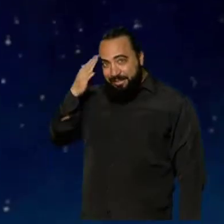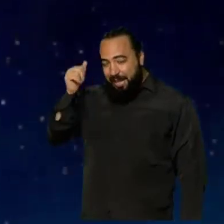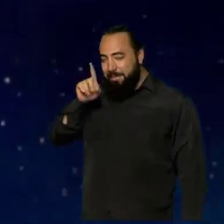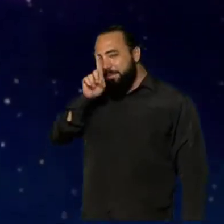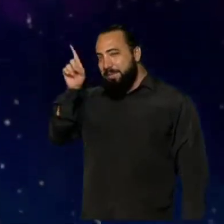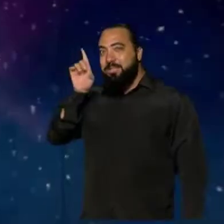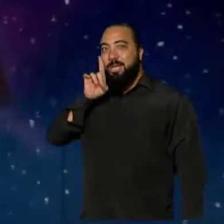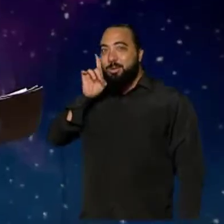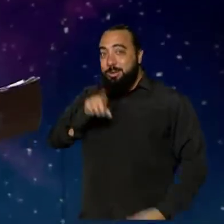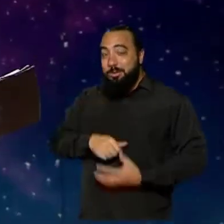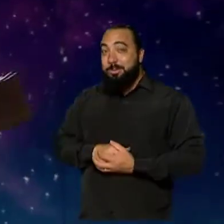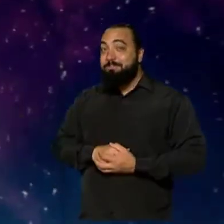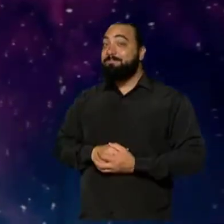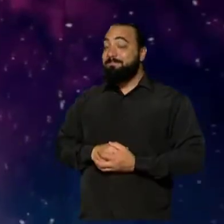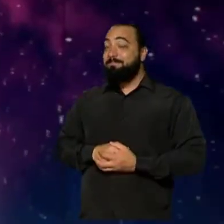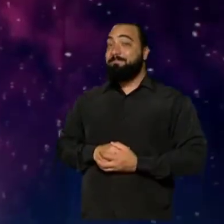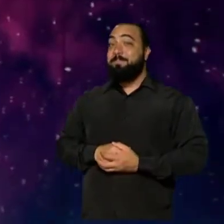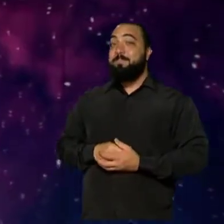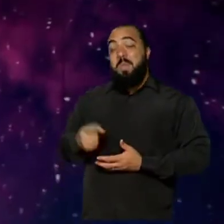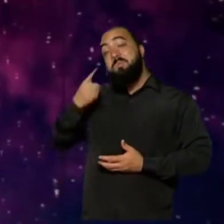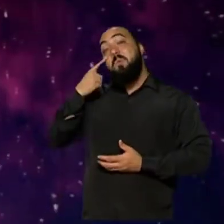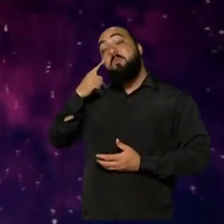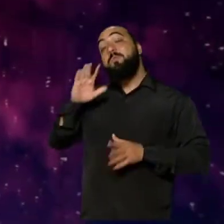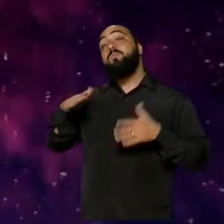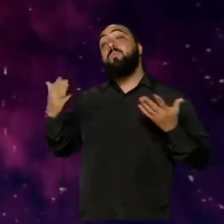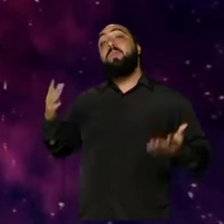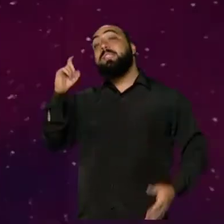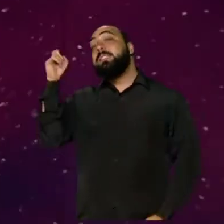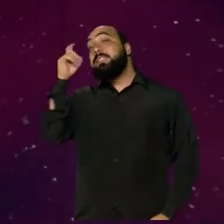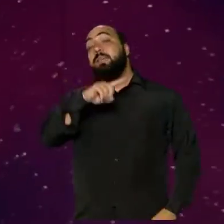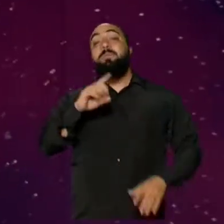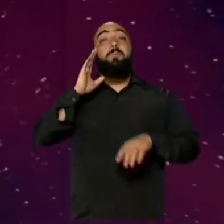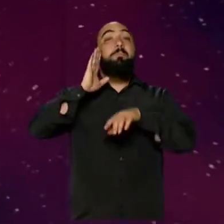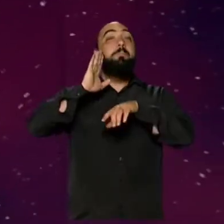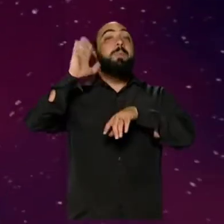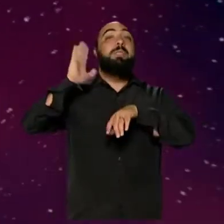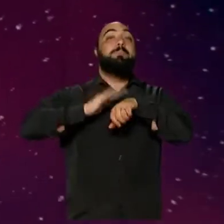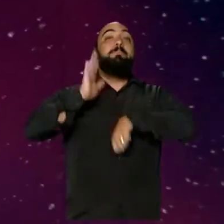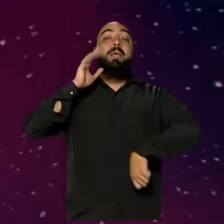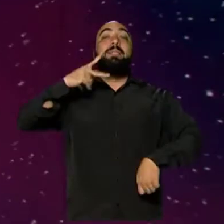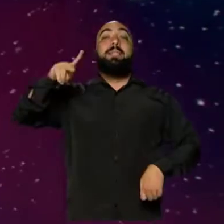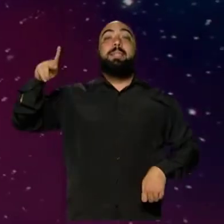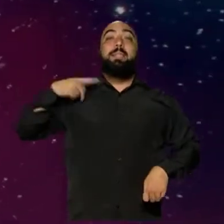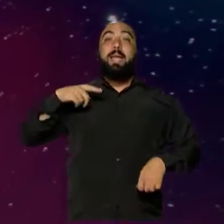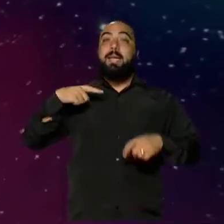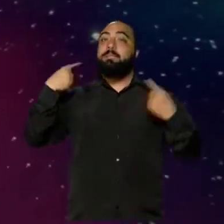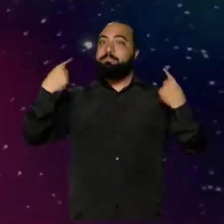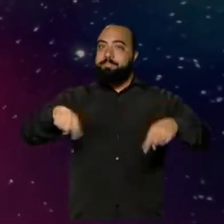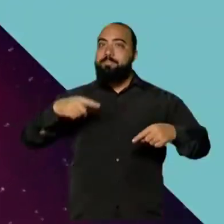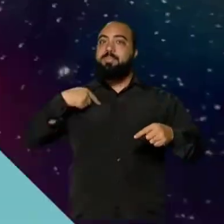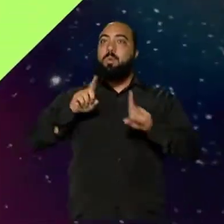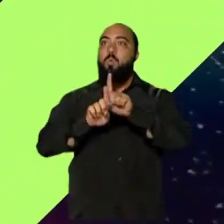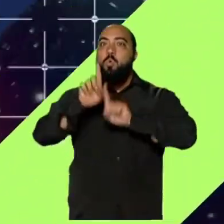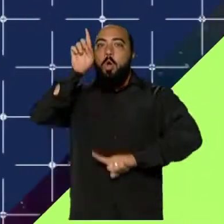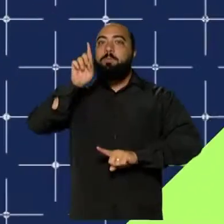Norte-Americana? Vamos ver quais são os desafios que as mulheres enfrentam para seguir uma carreira na área